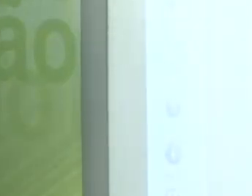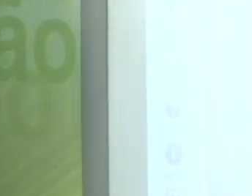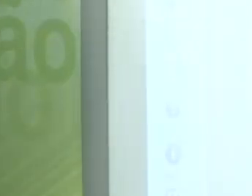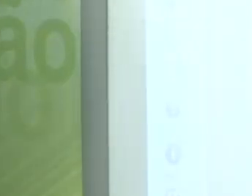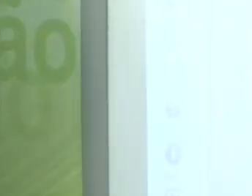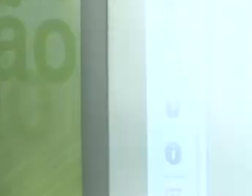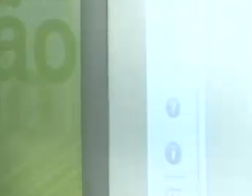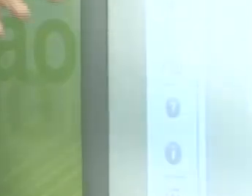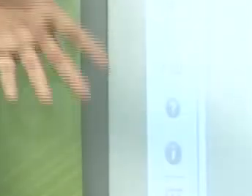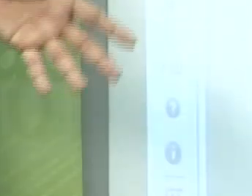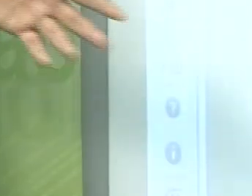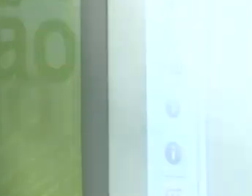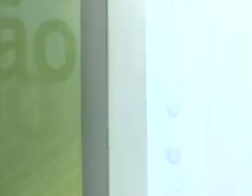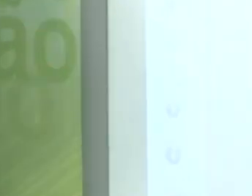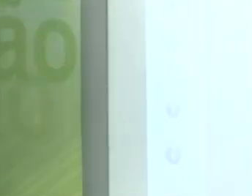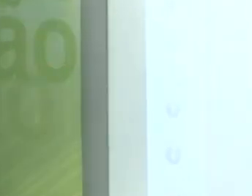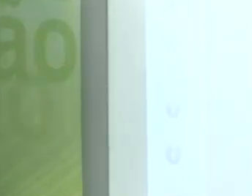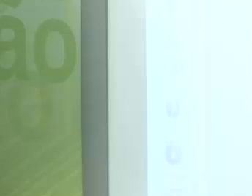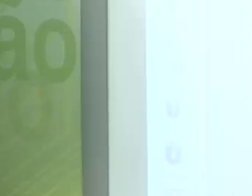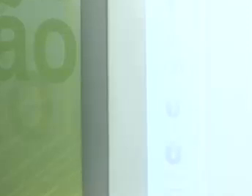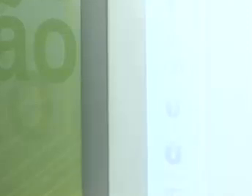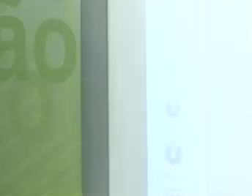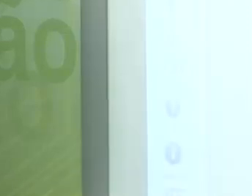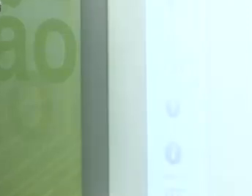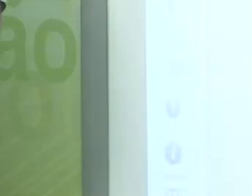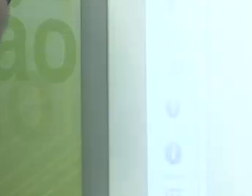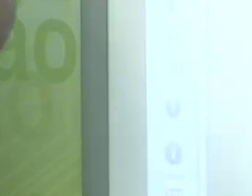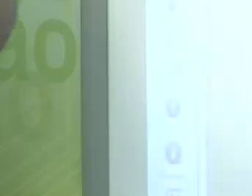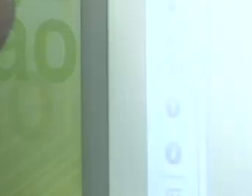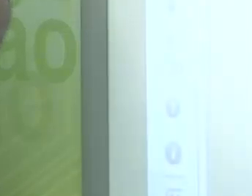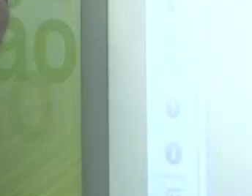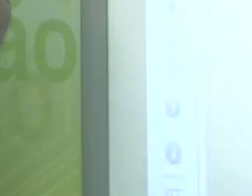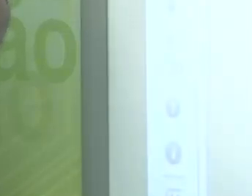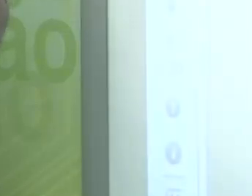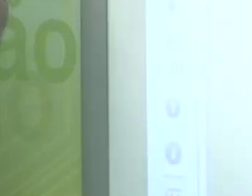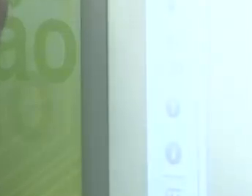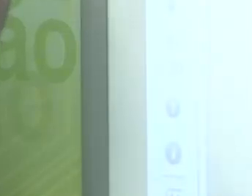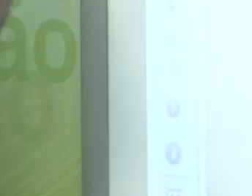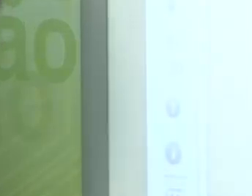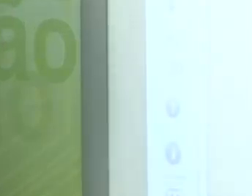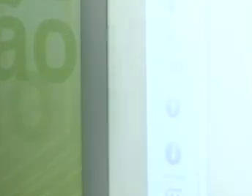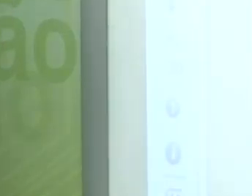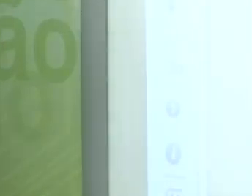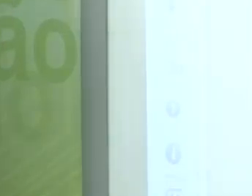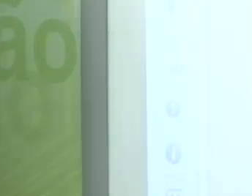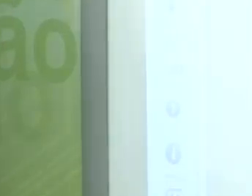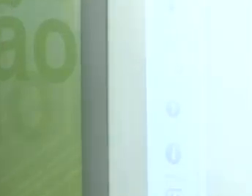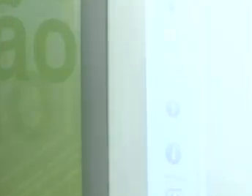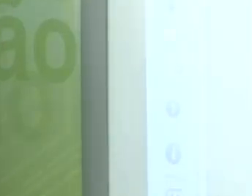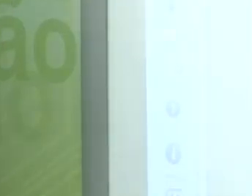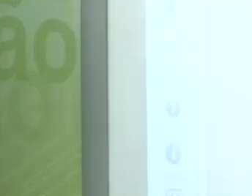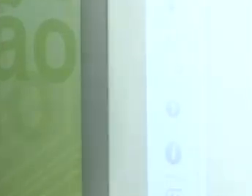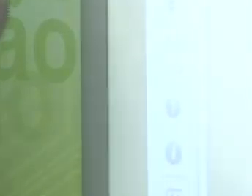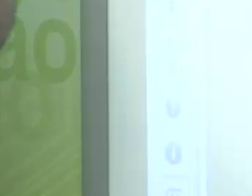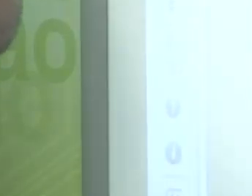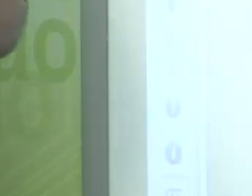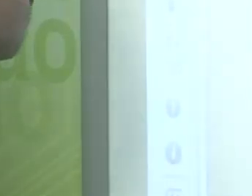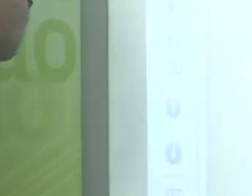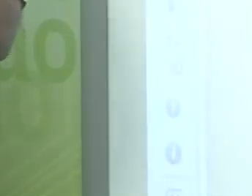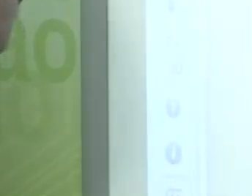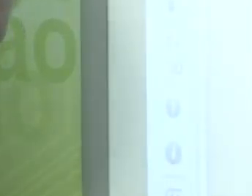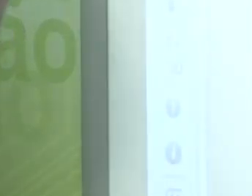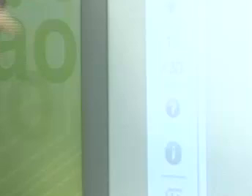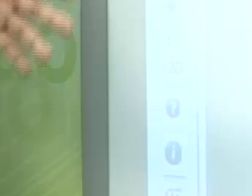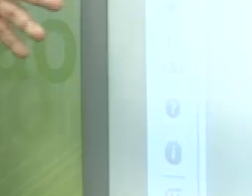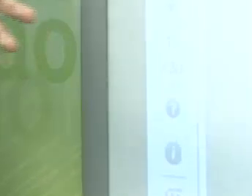essas aplicações, a gente utiliza conceito de orientação a objeto. Realmente, a orientação a objeto é uma linguagem moderna, amplamente utilizada